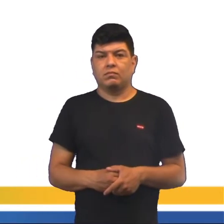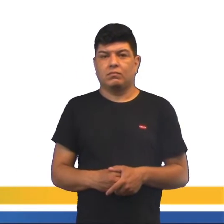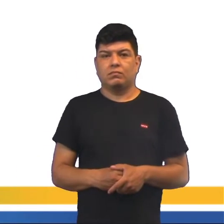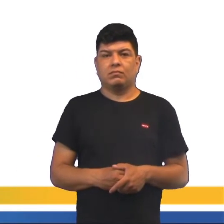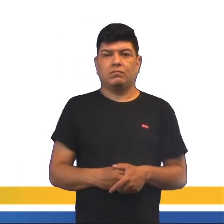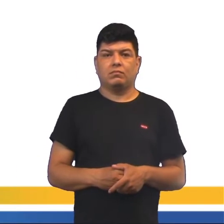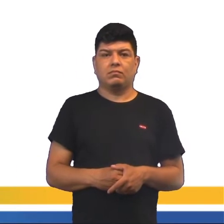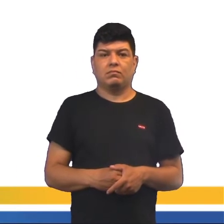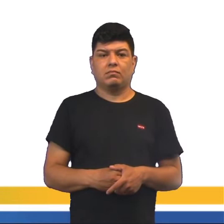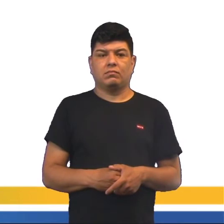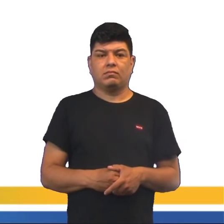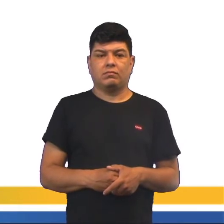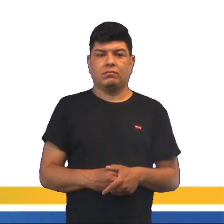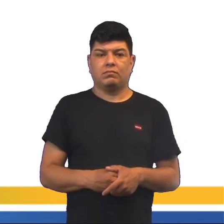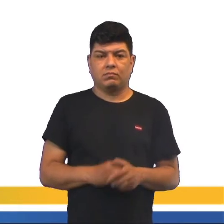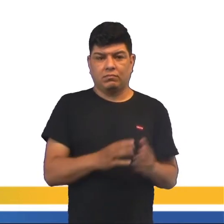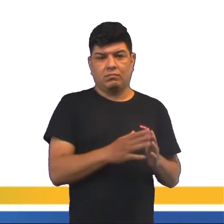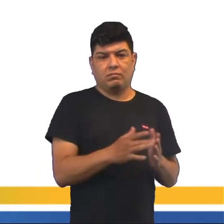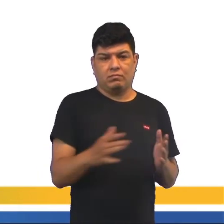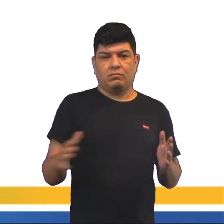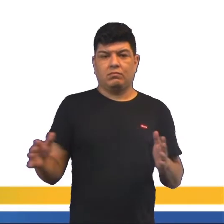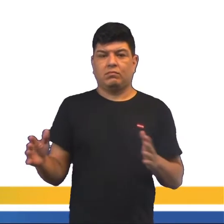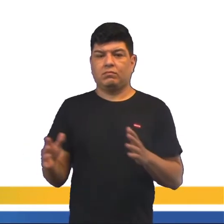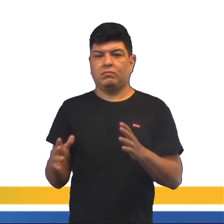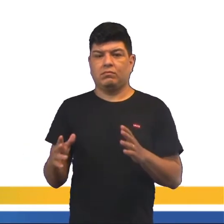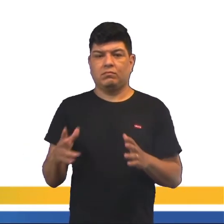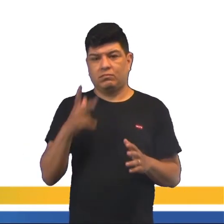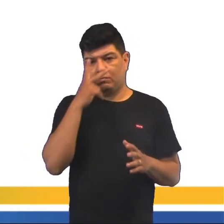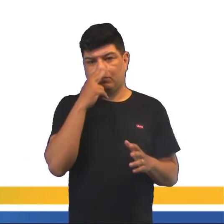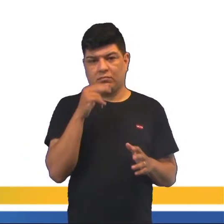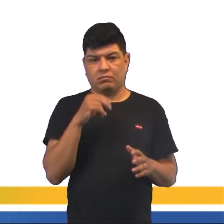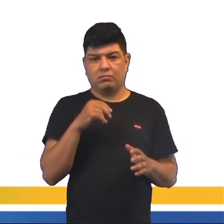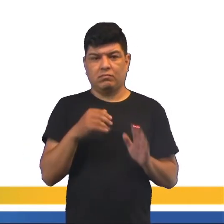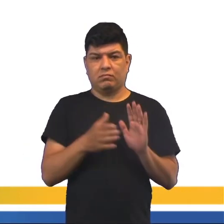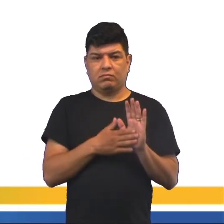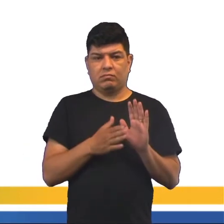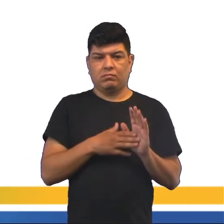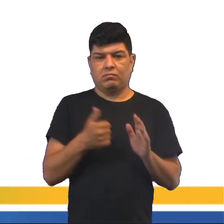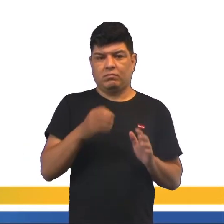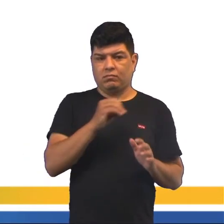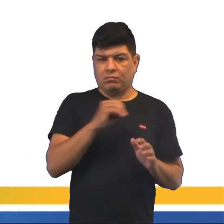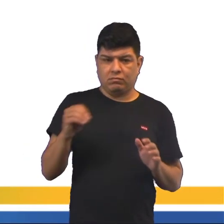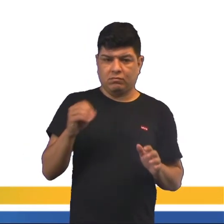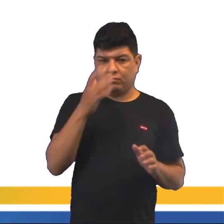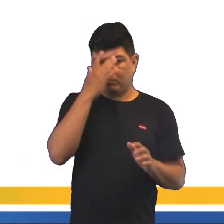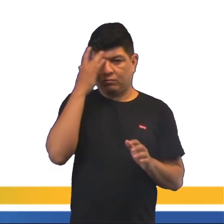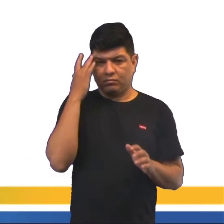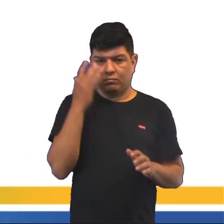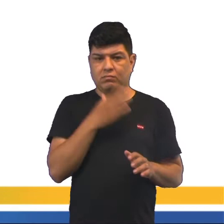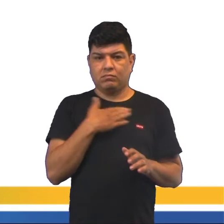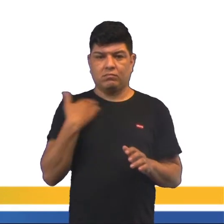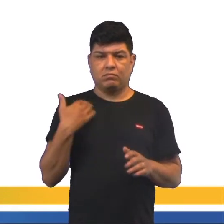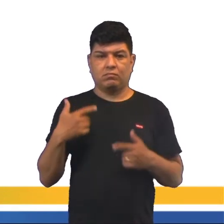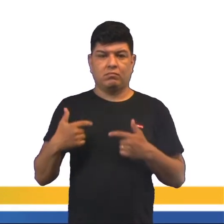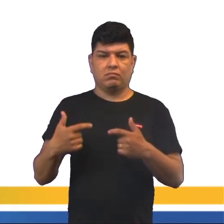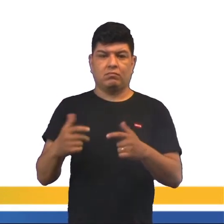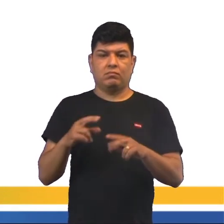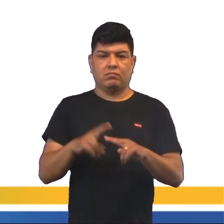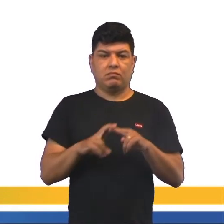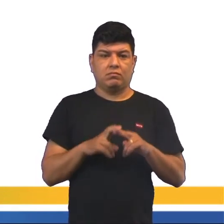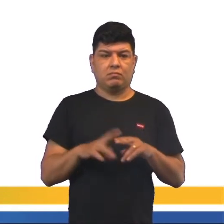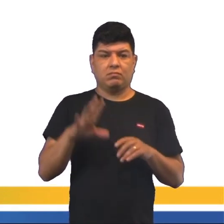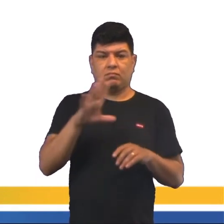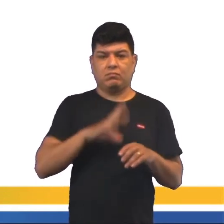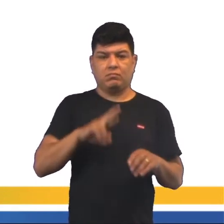sobre seu país. Durante esse período, né, dados extraoficiais denunciavam que mais de 100